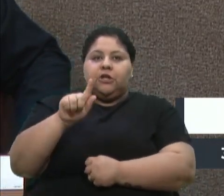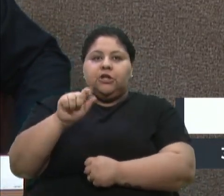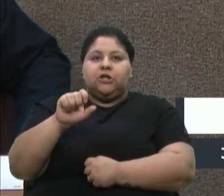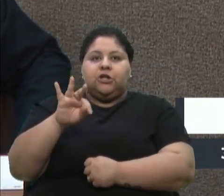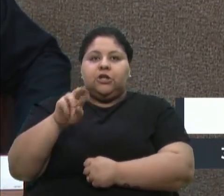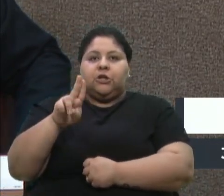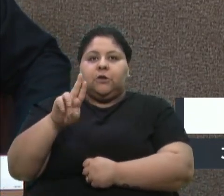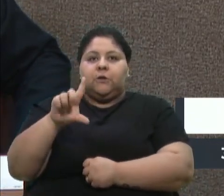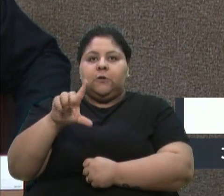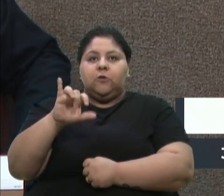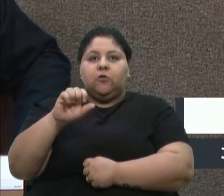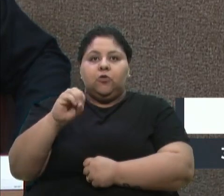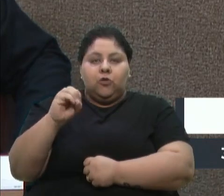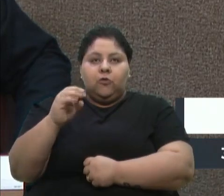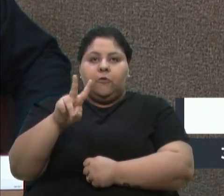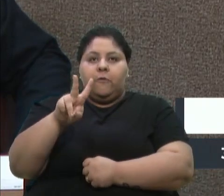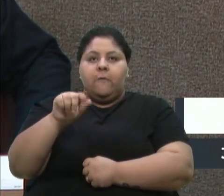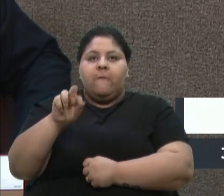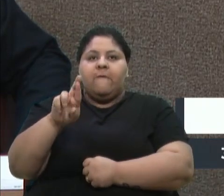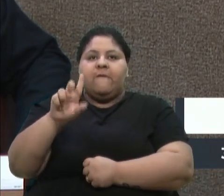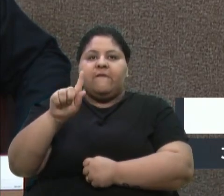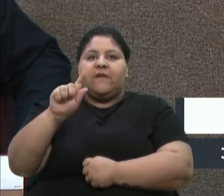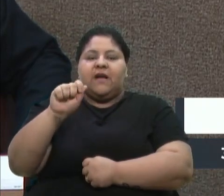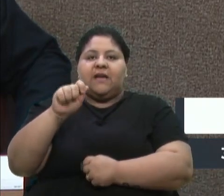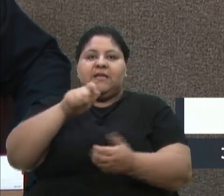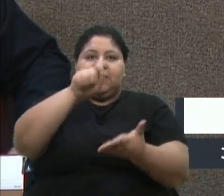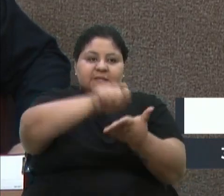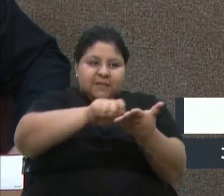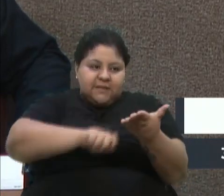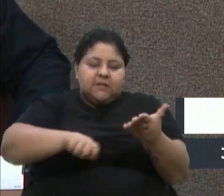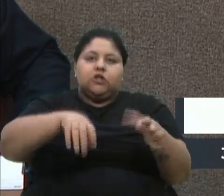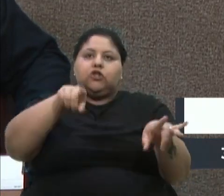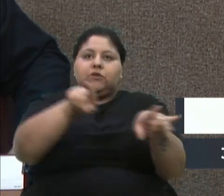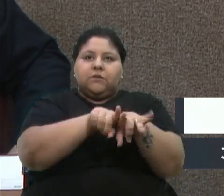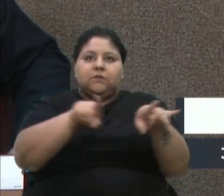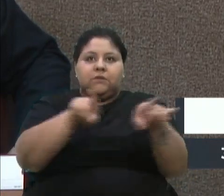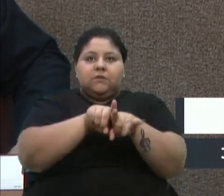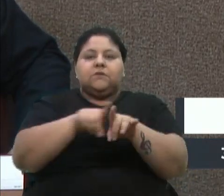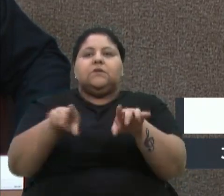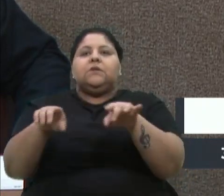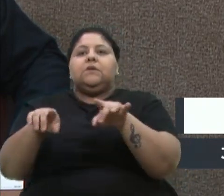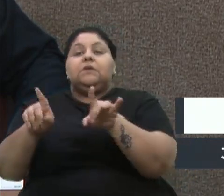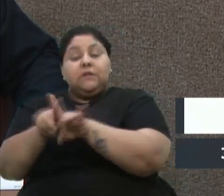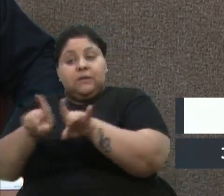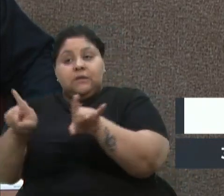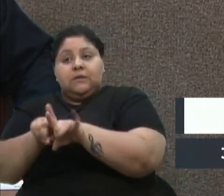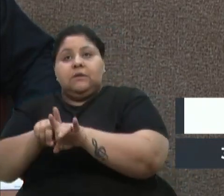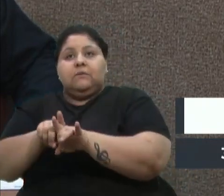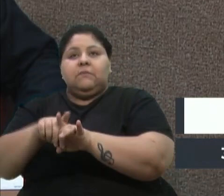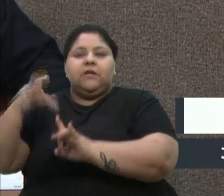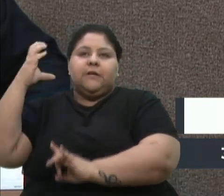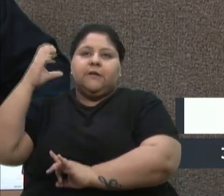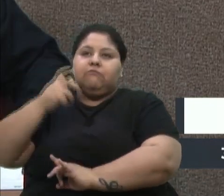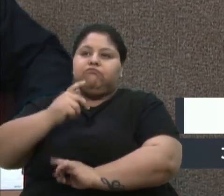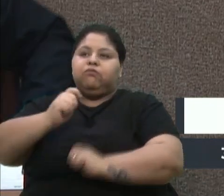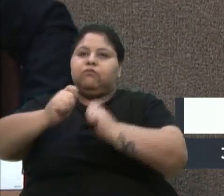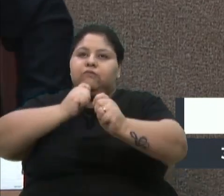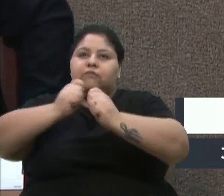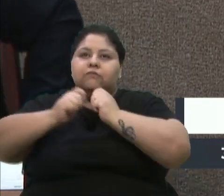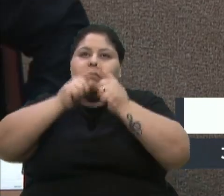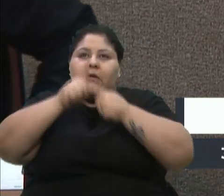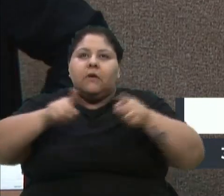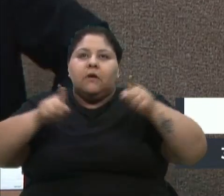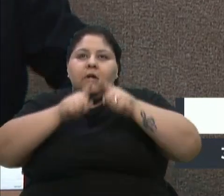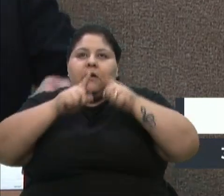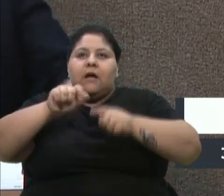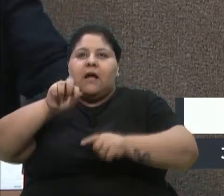dia 7/11, uma homenagem ao compositor e radialista Ari Barroso. Então, melhor do que a gente não divulgar